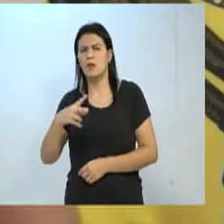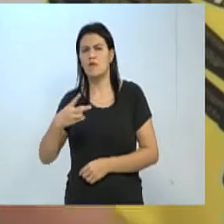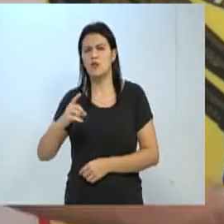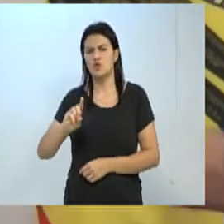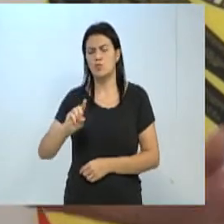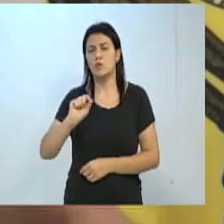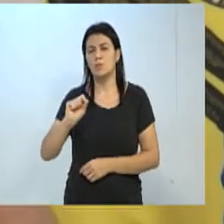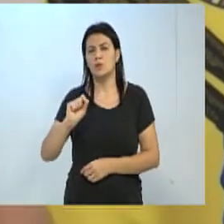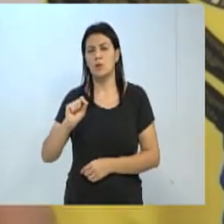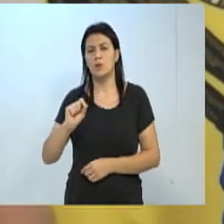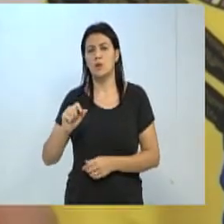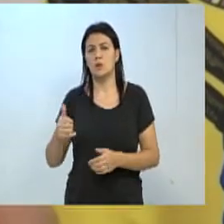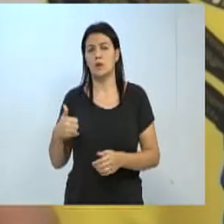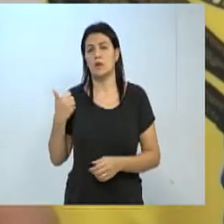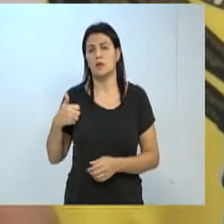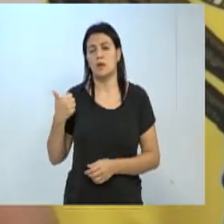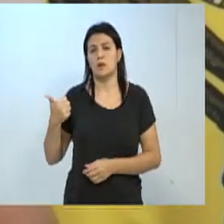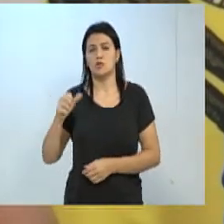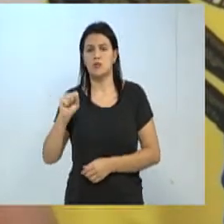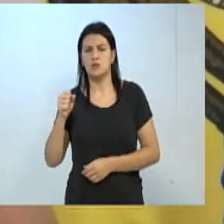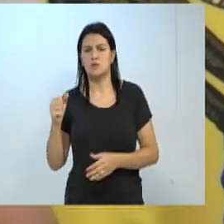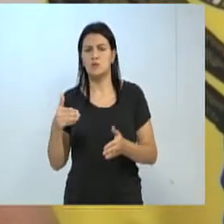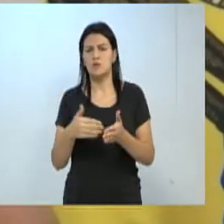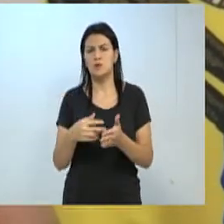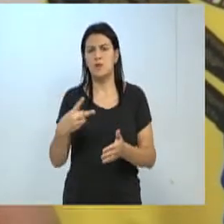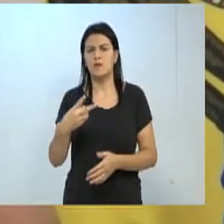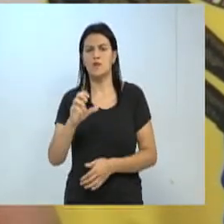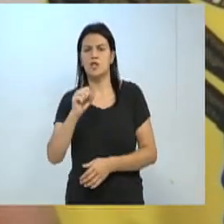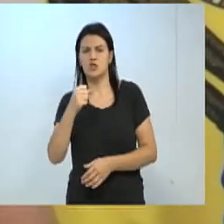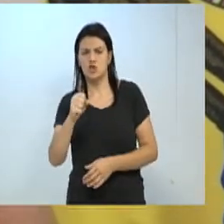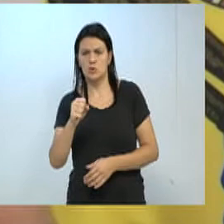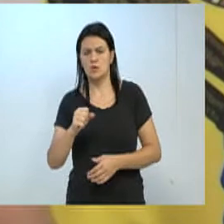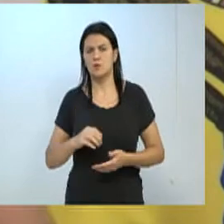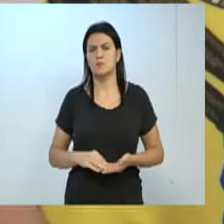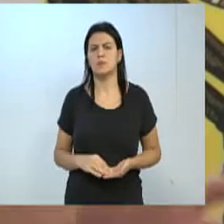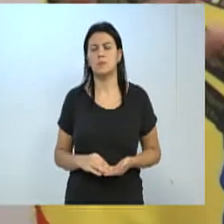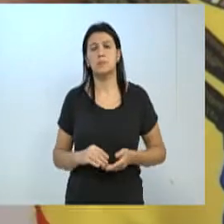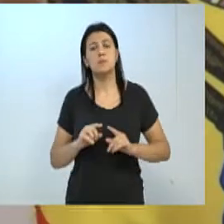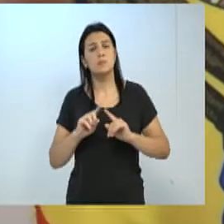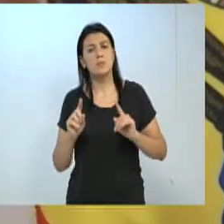aos 28. Né? Nós temos